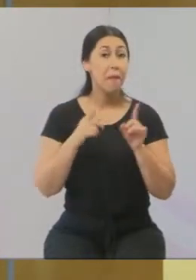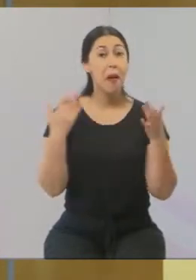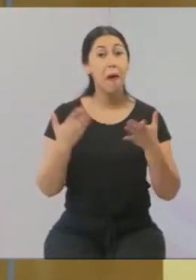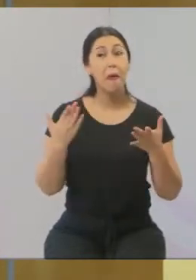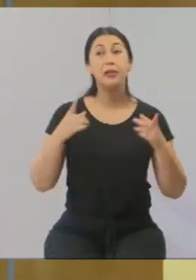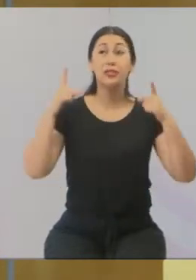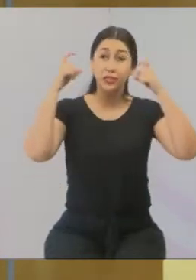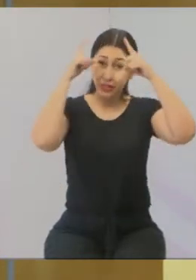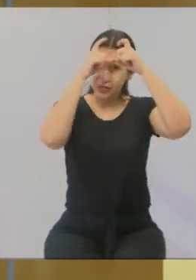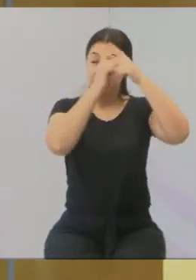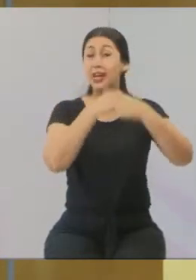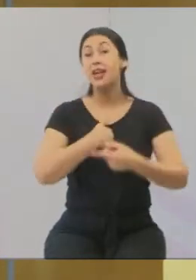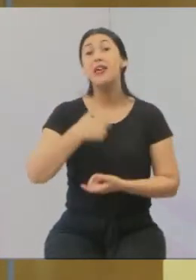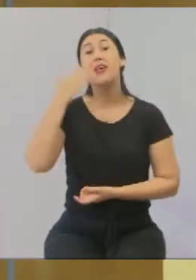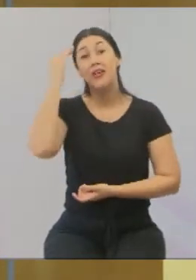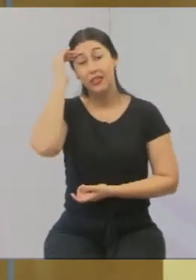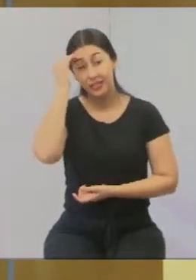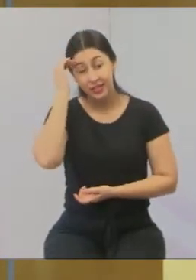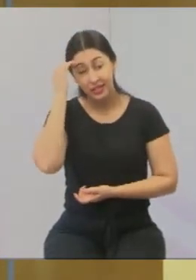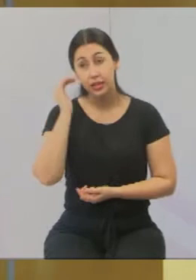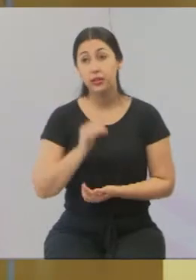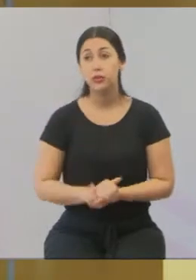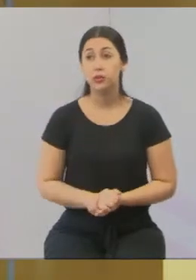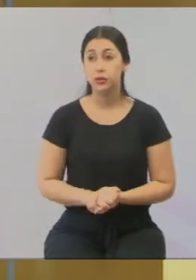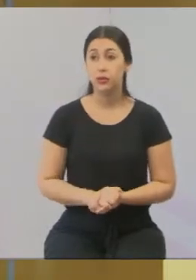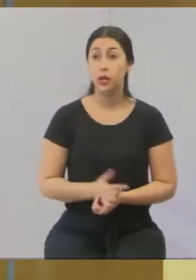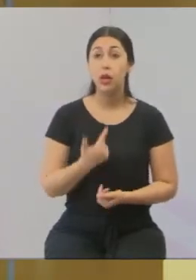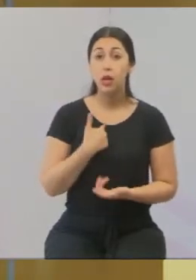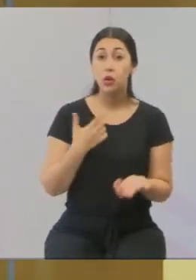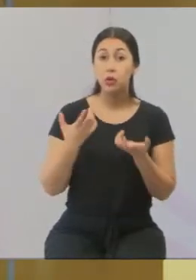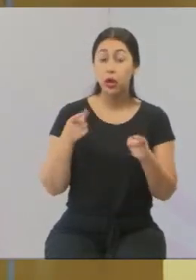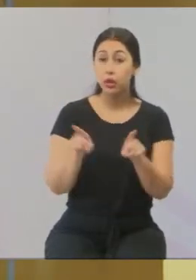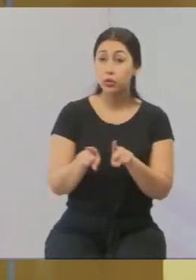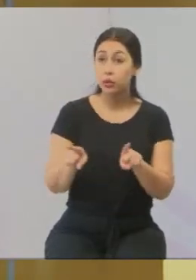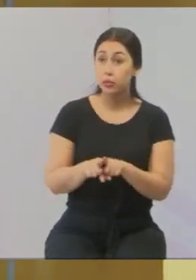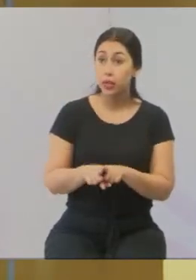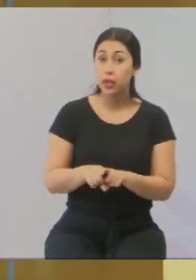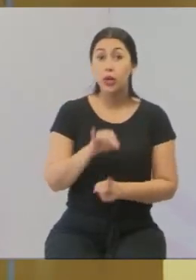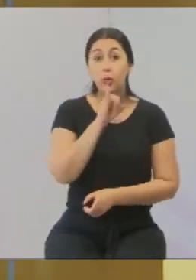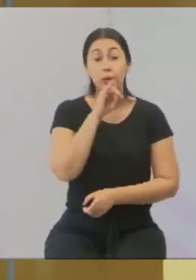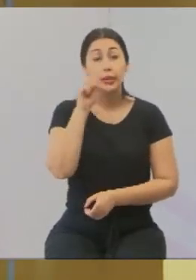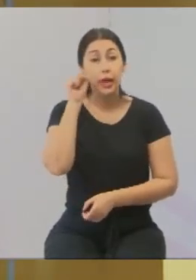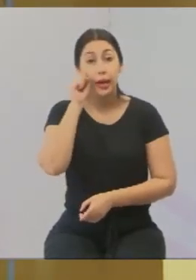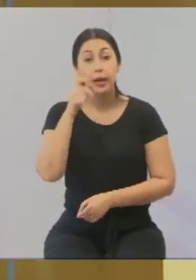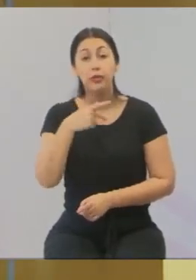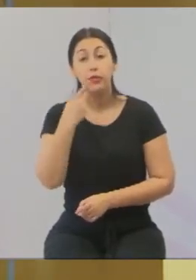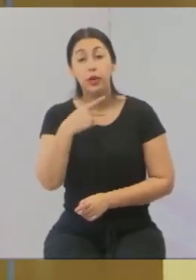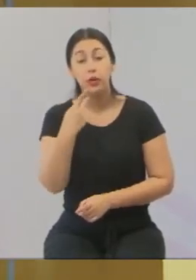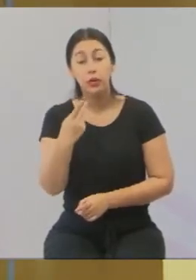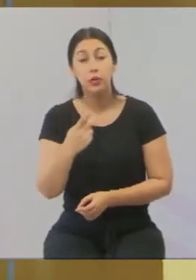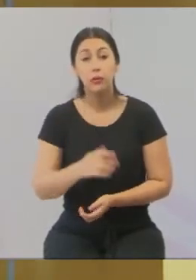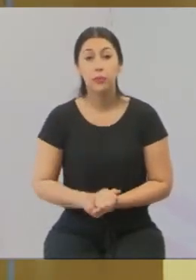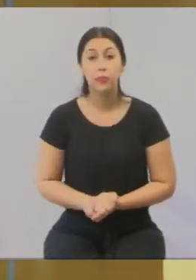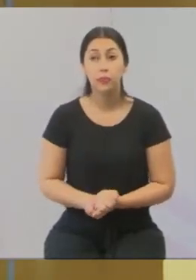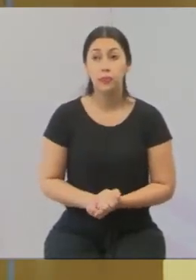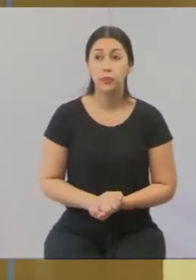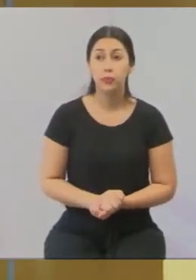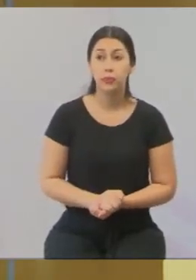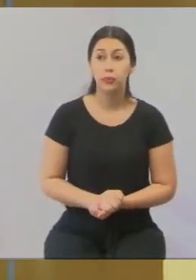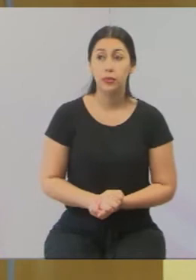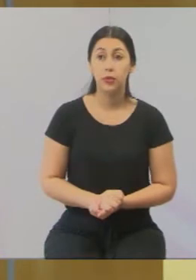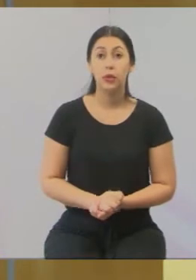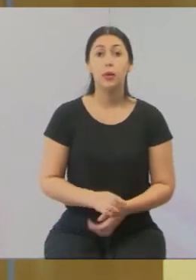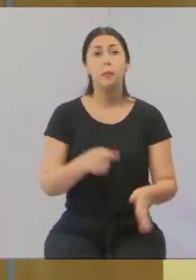e eu entendo o que o Isaías falou. Aliás, eu quero aqui parabenizar uma fala dele, quando ele também faz